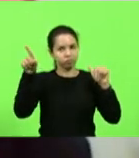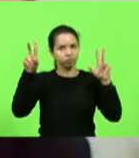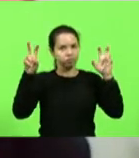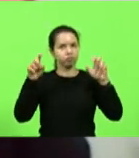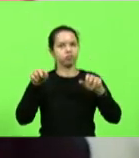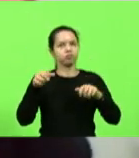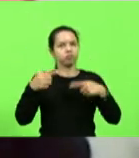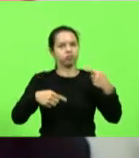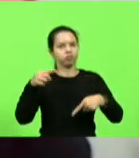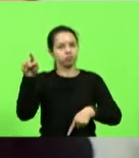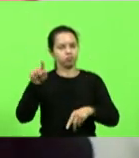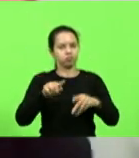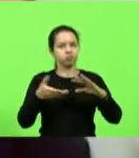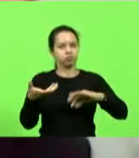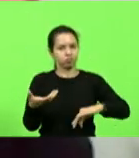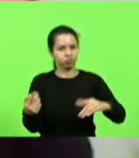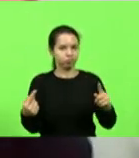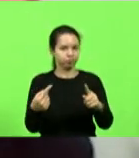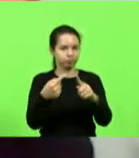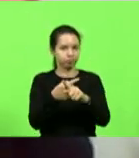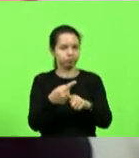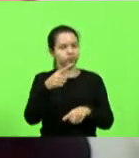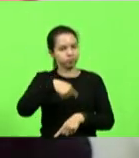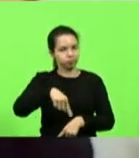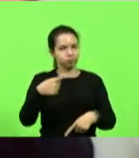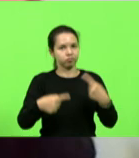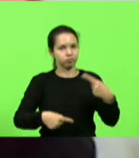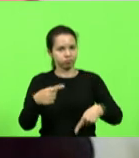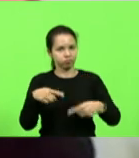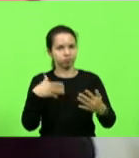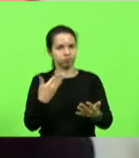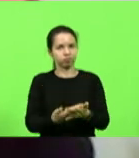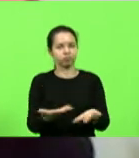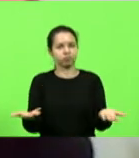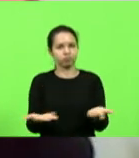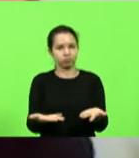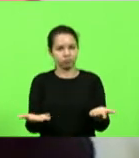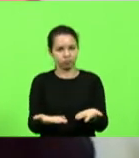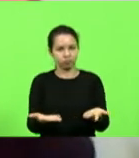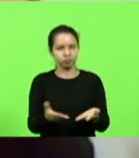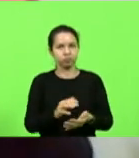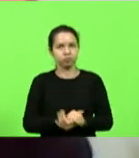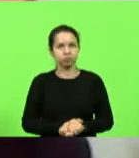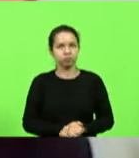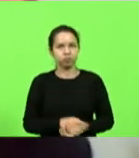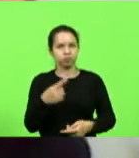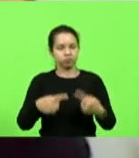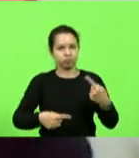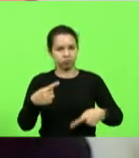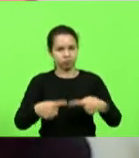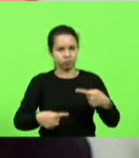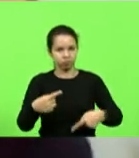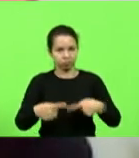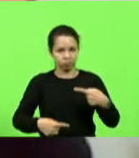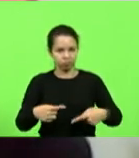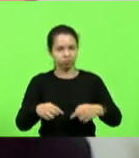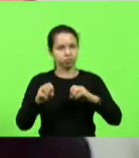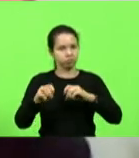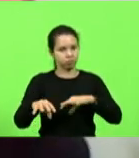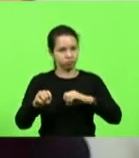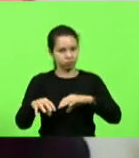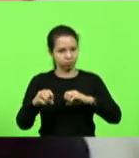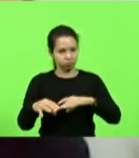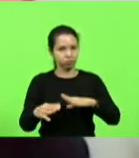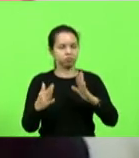na contramão de tudo que a gente discutiu até aqui, inclusive. E, por sinal, o debate da educação domiciliar também está em nosso